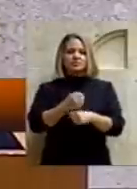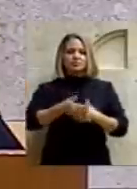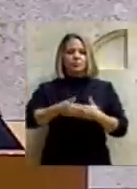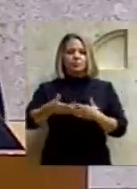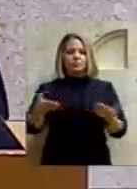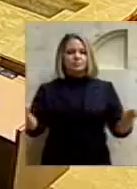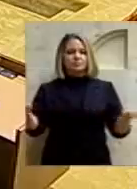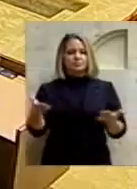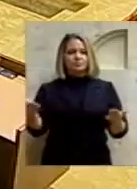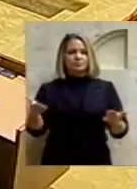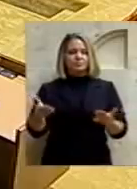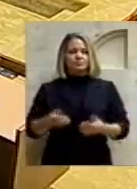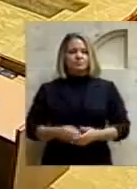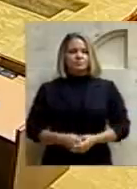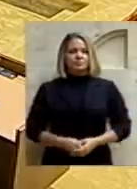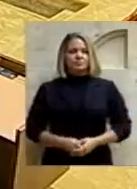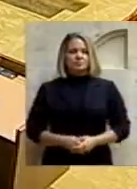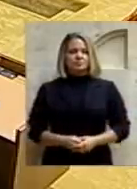inicia.